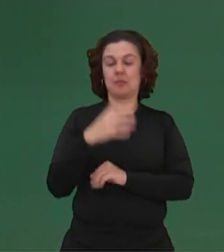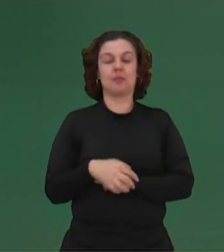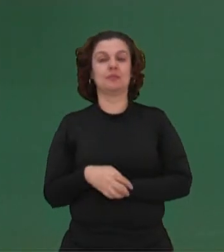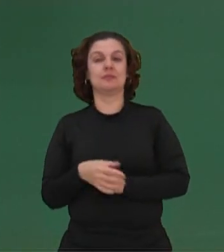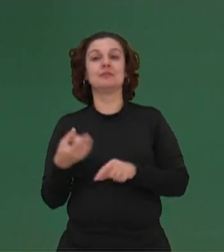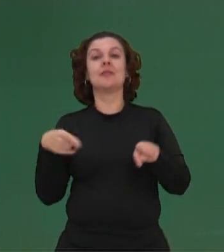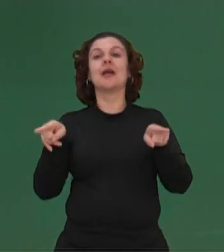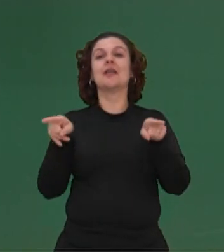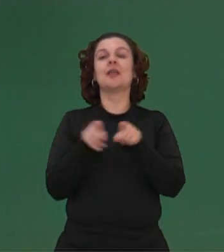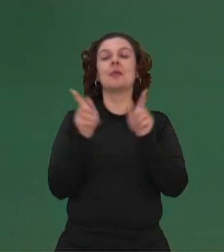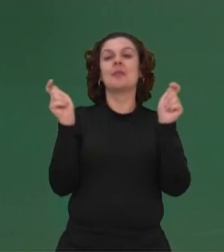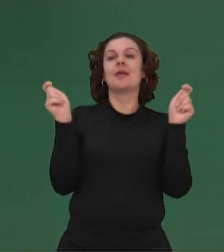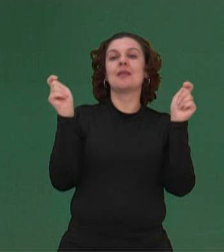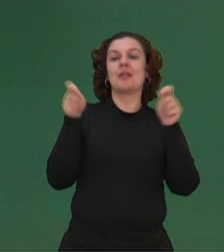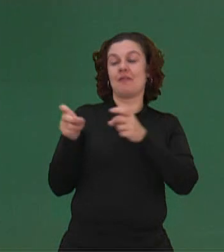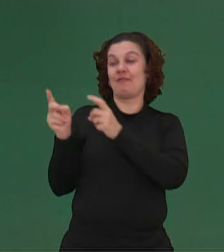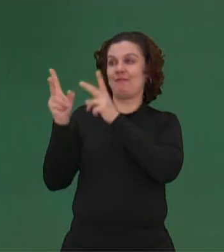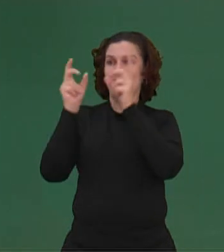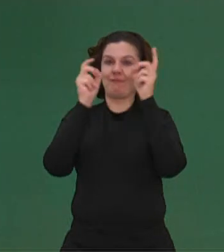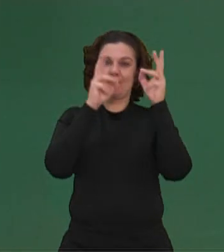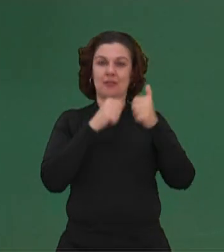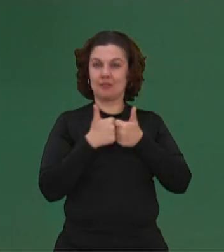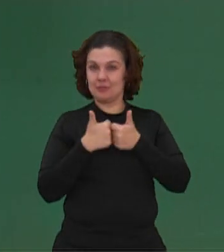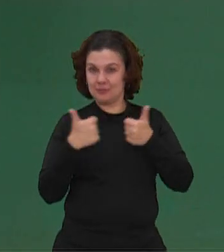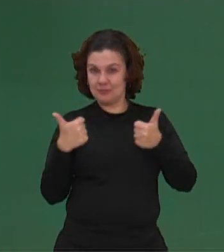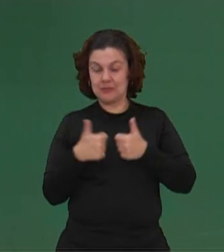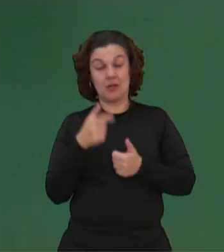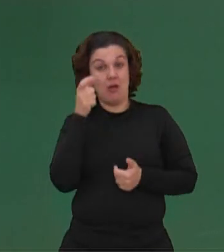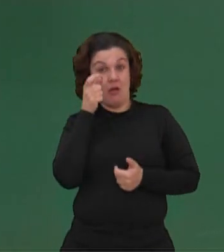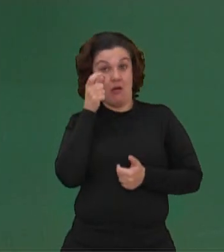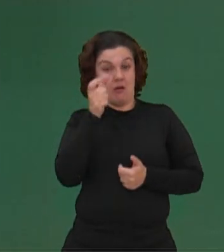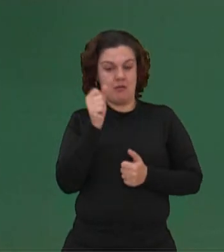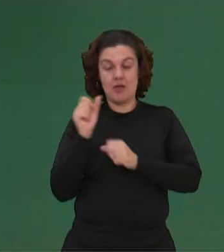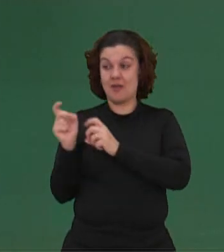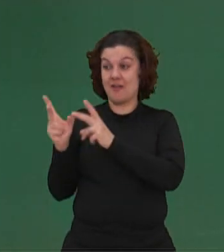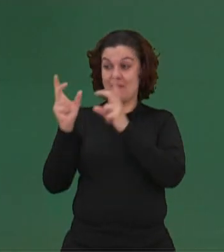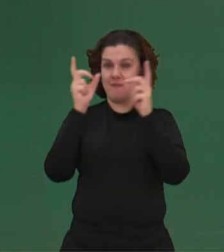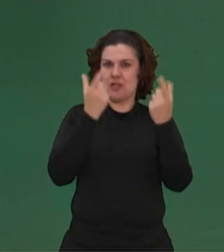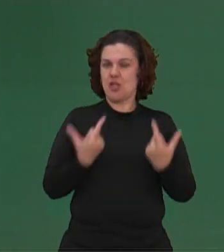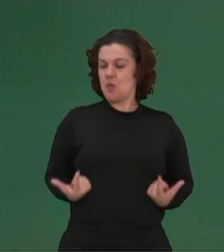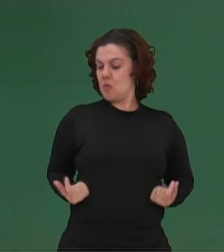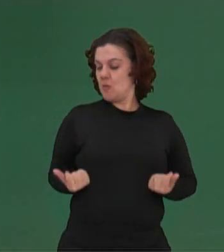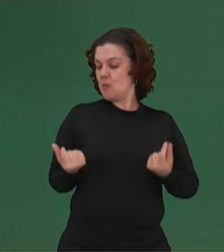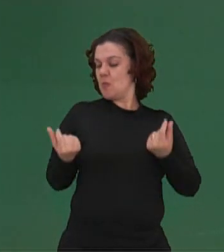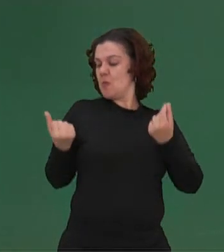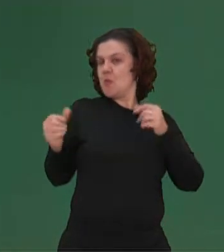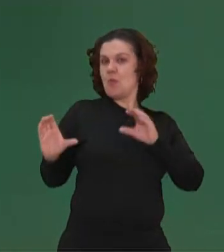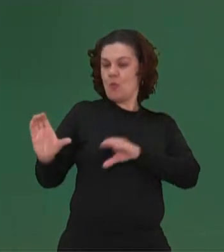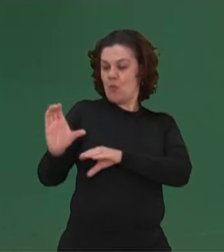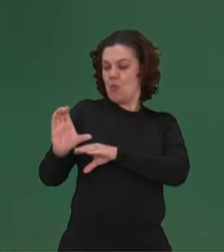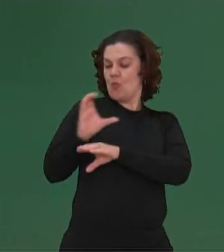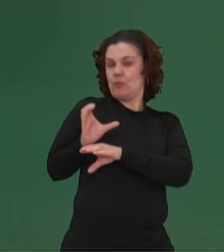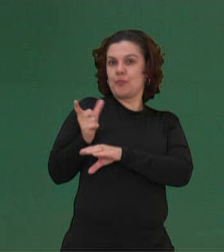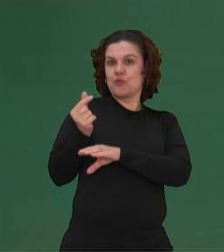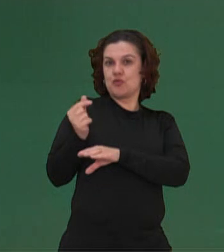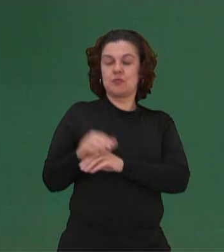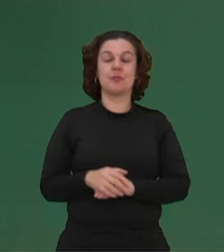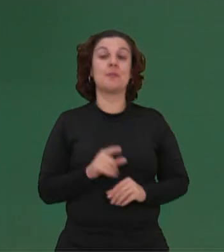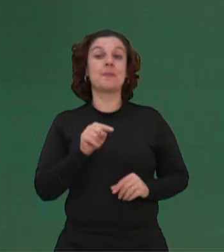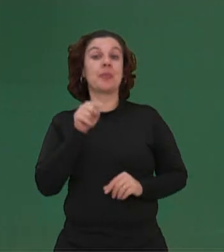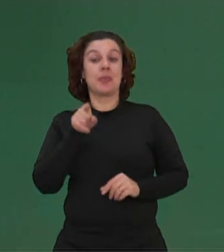e condições de venda. A ideia era vender muito e ganhar muito dinheiro com isso. Lembra que essa